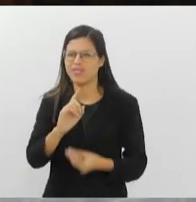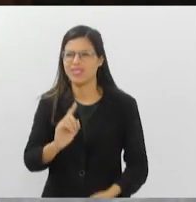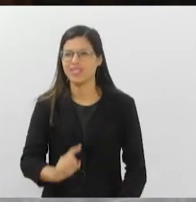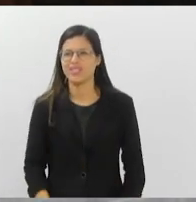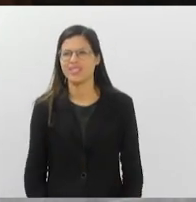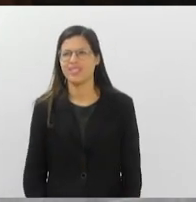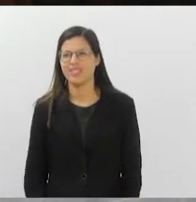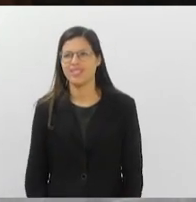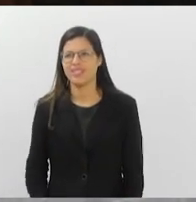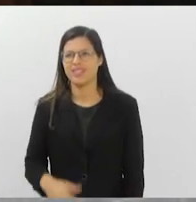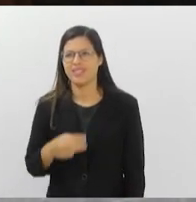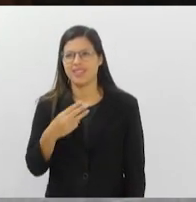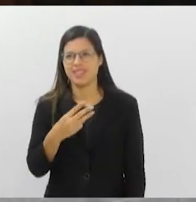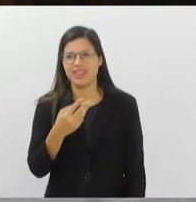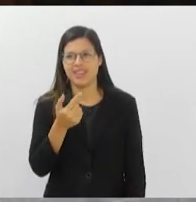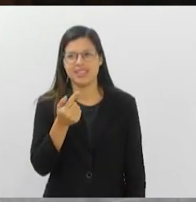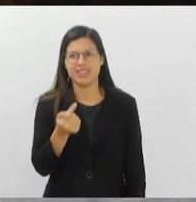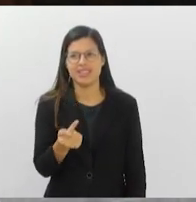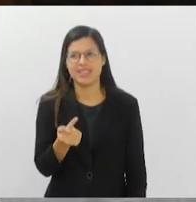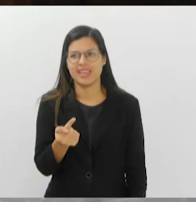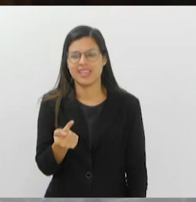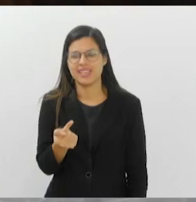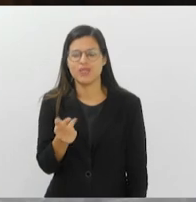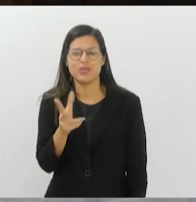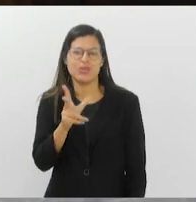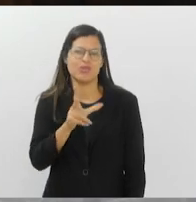Aí, quando vieram 37, eu pensei,